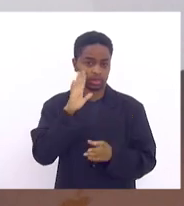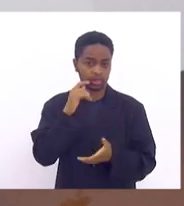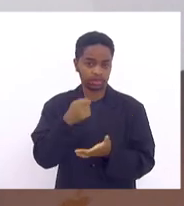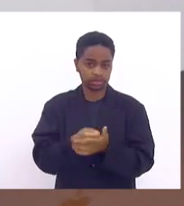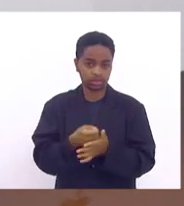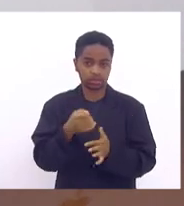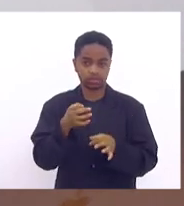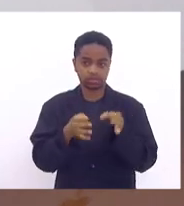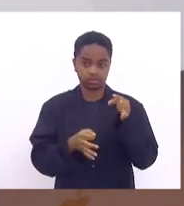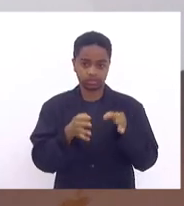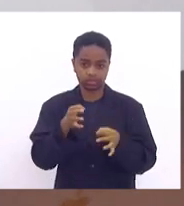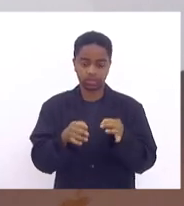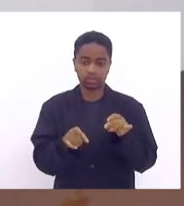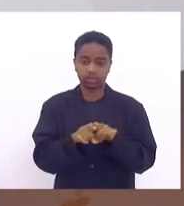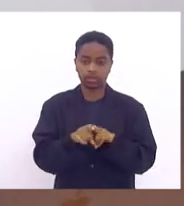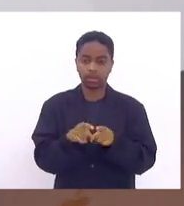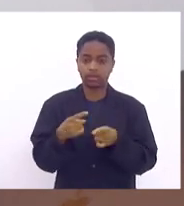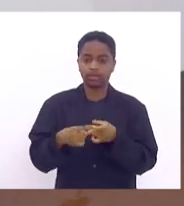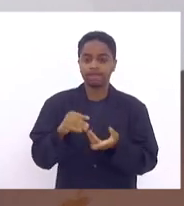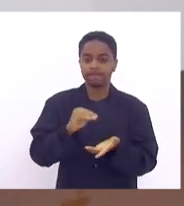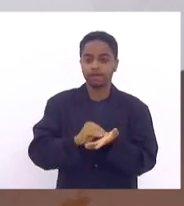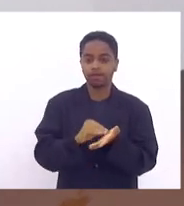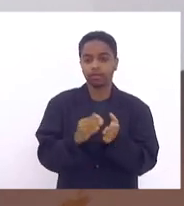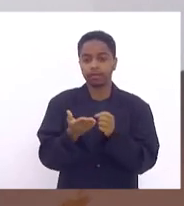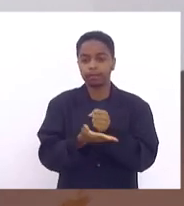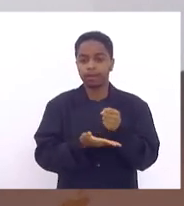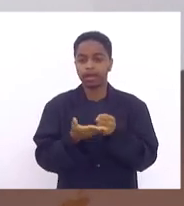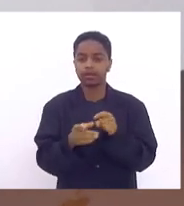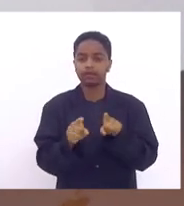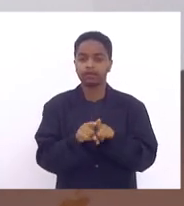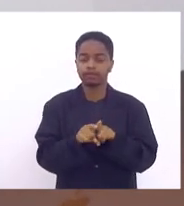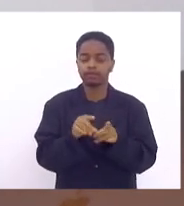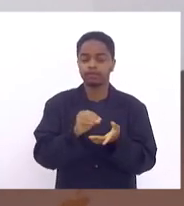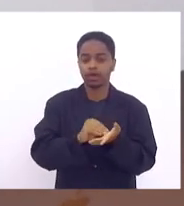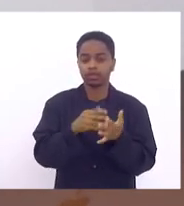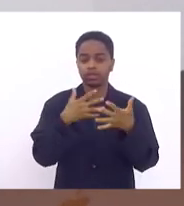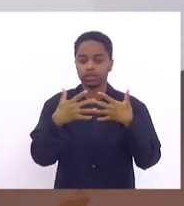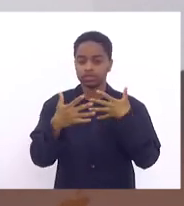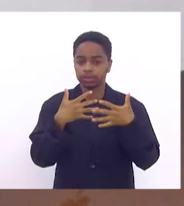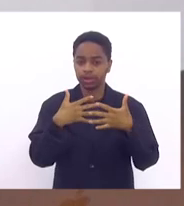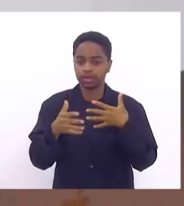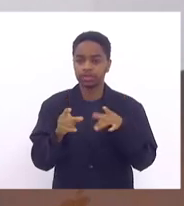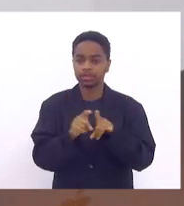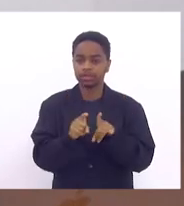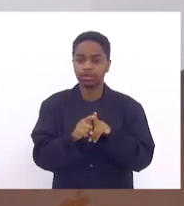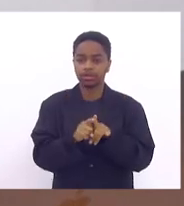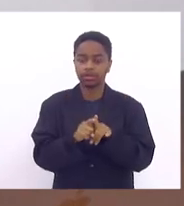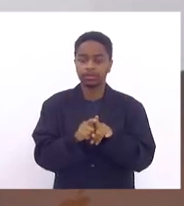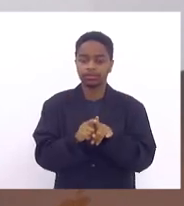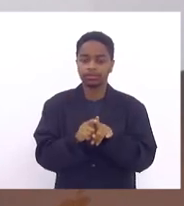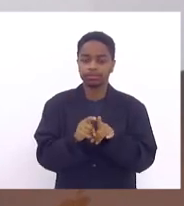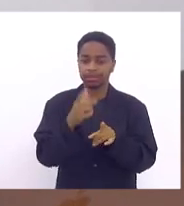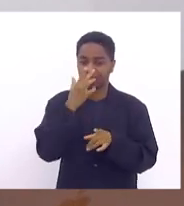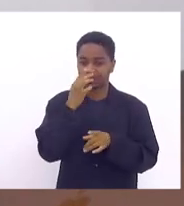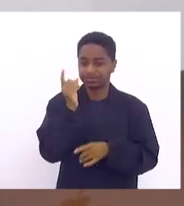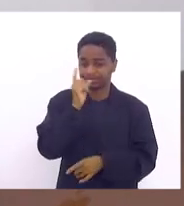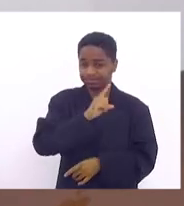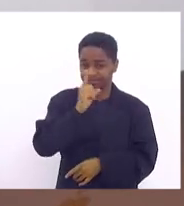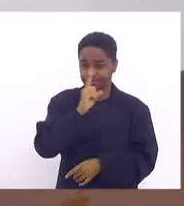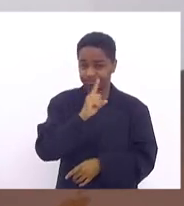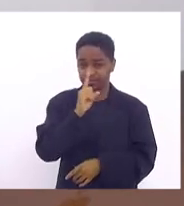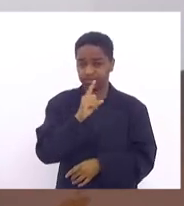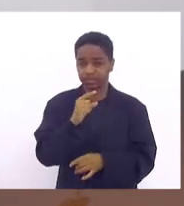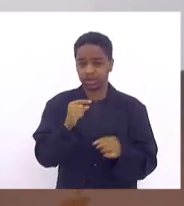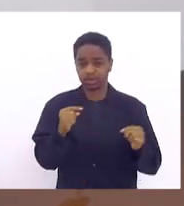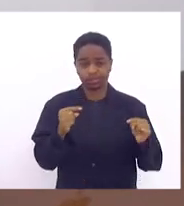judiciais pela falta de fundamentação pela falta de Transparência pela aparente incoerência com as previsões